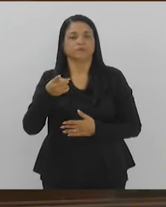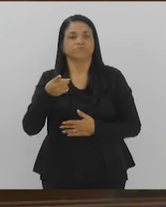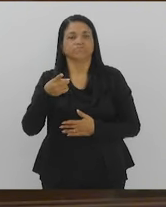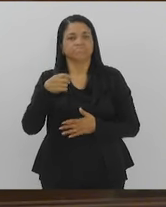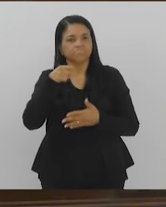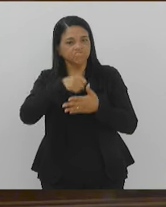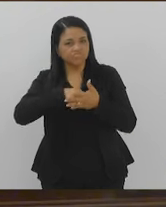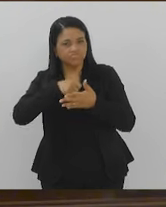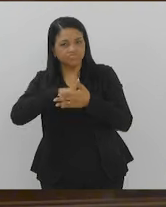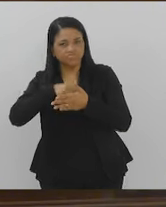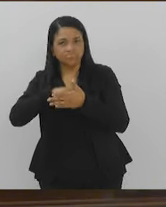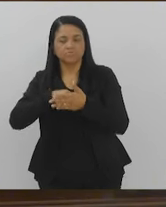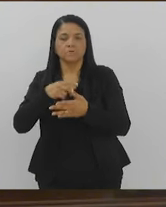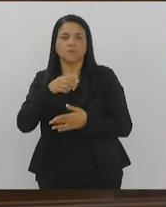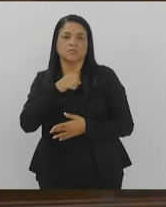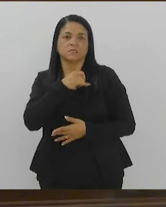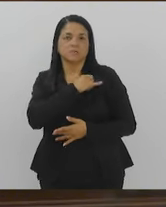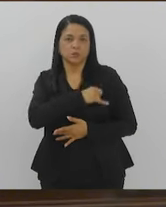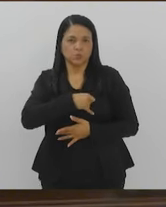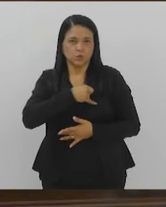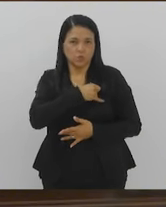por São João de Meriti sempre.